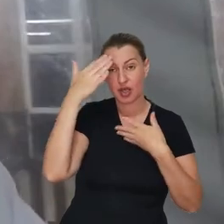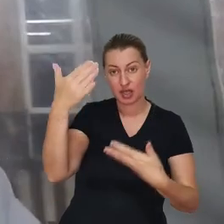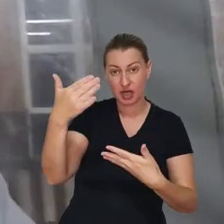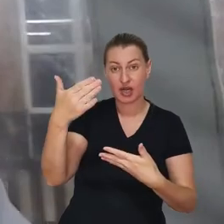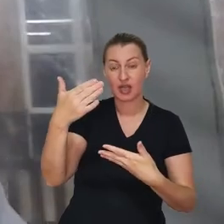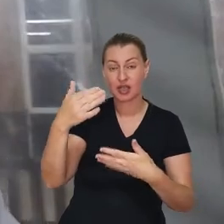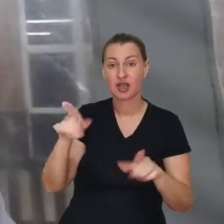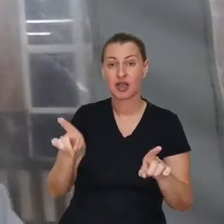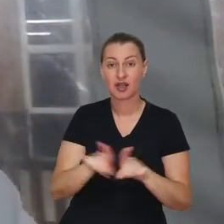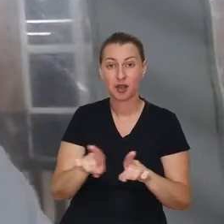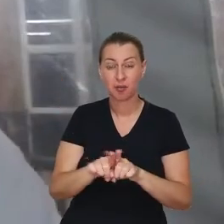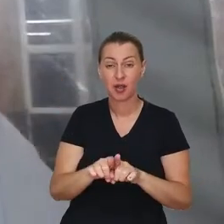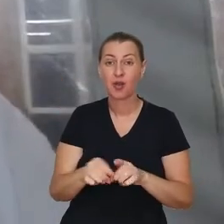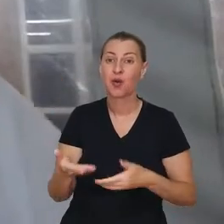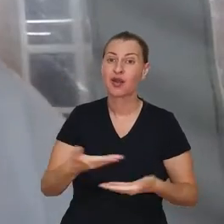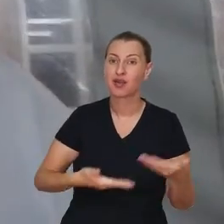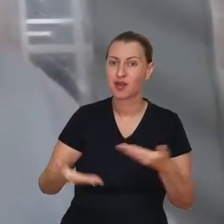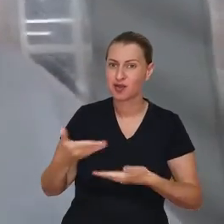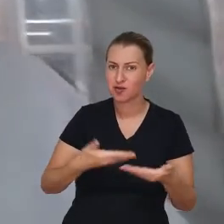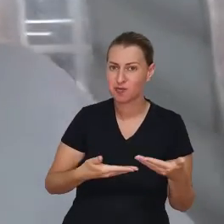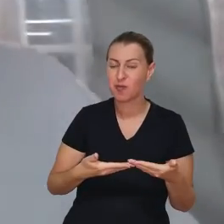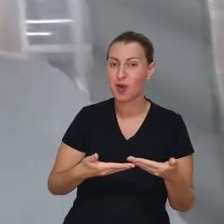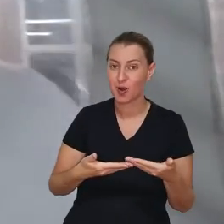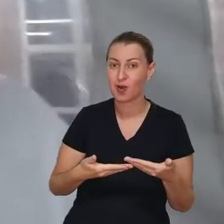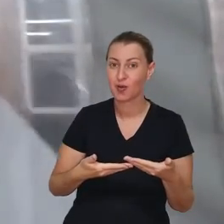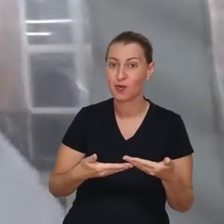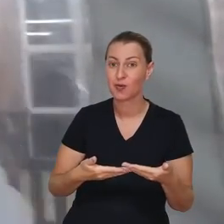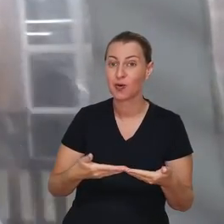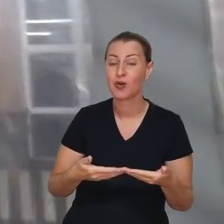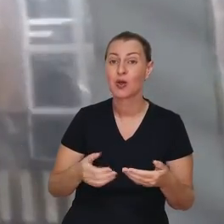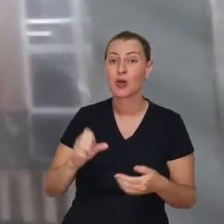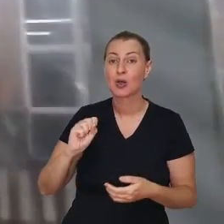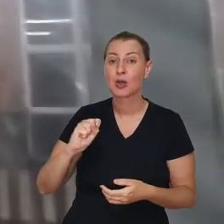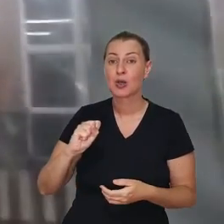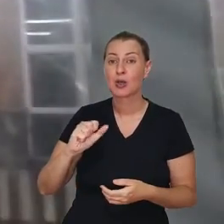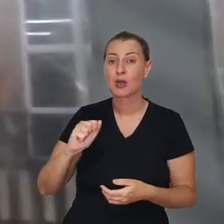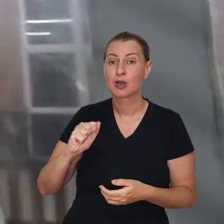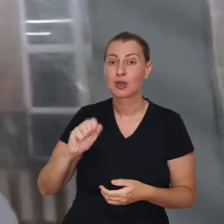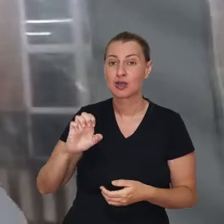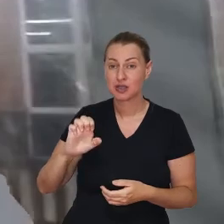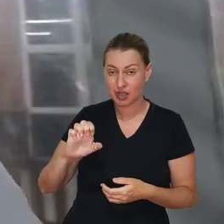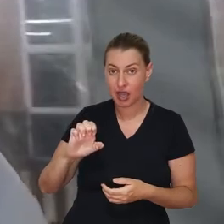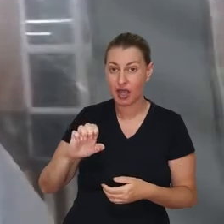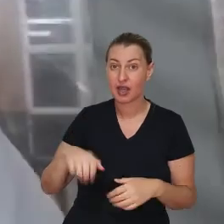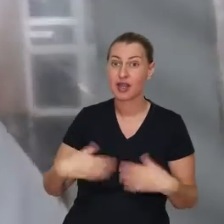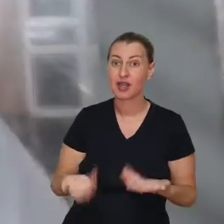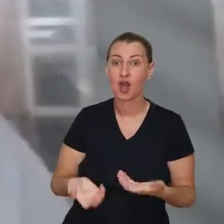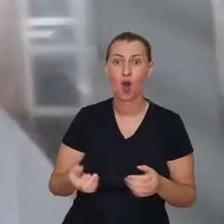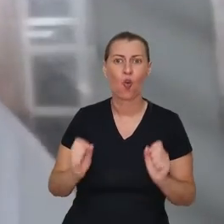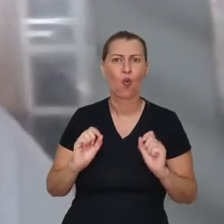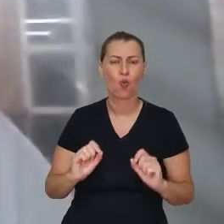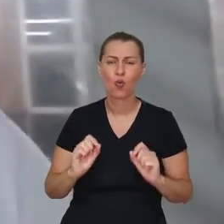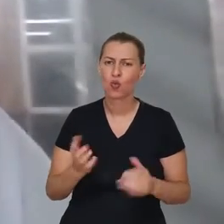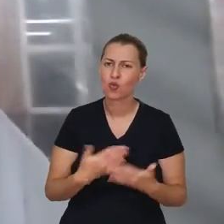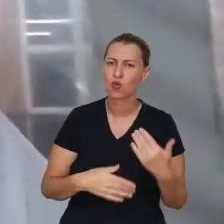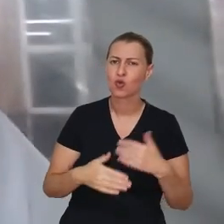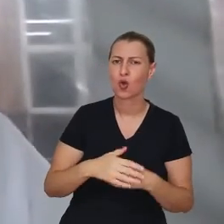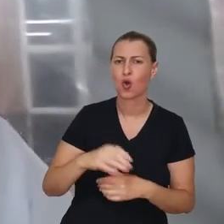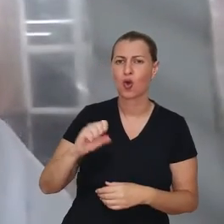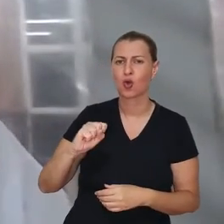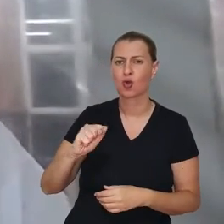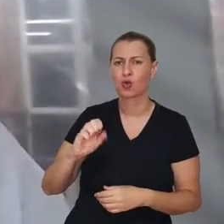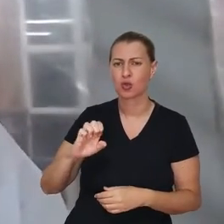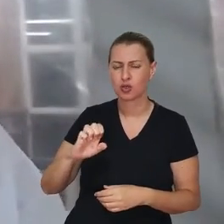KIT, do Serviço de Atendimento Especializado Novo Hamburgo, do SAI, por também ser parceirona, passou aqui, o SAI como um todo é